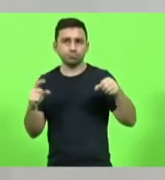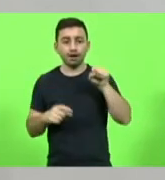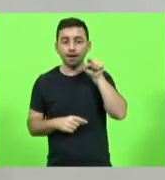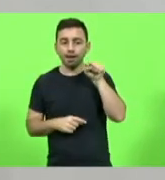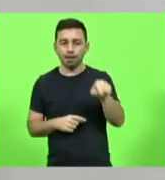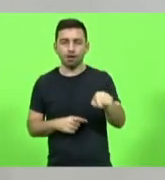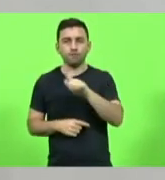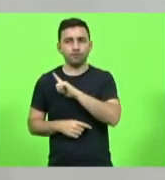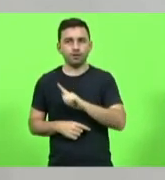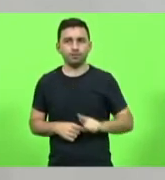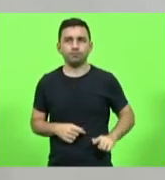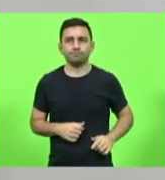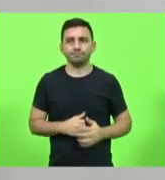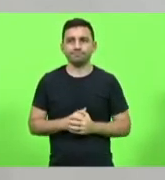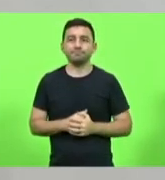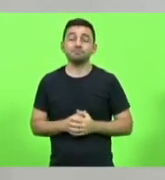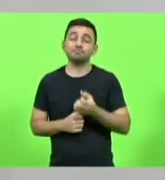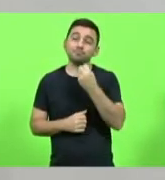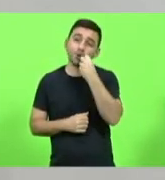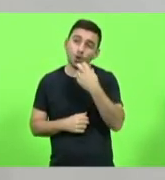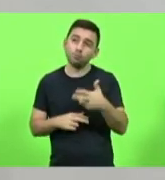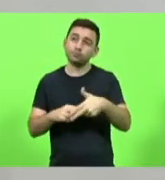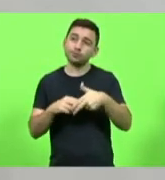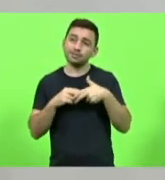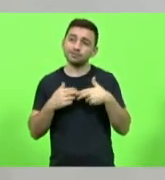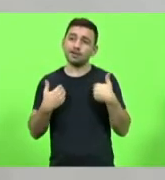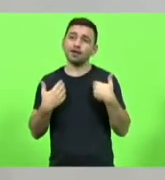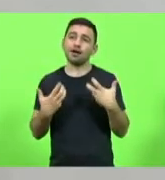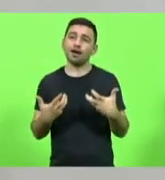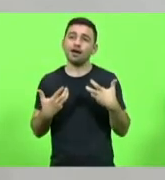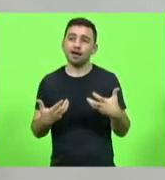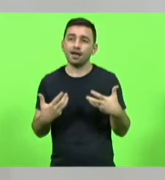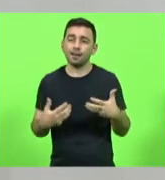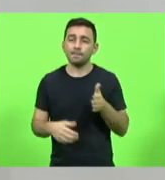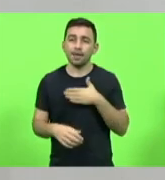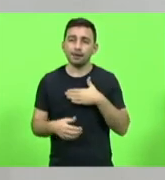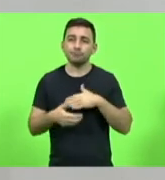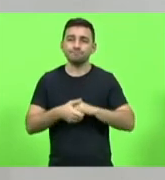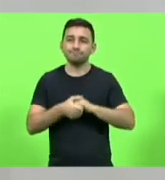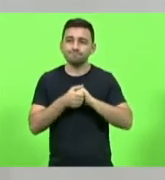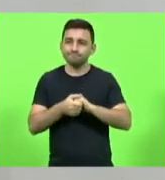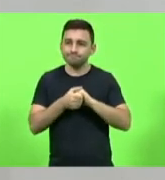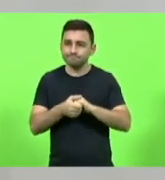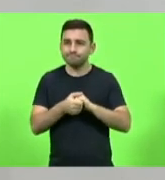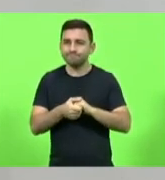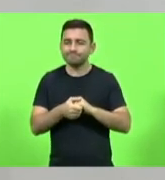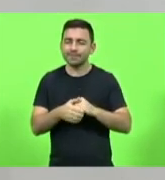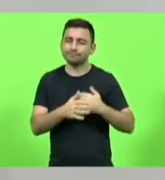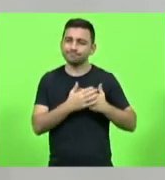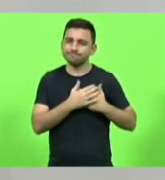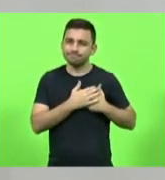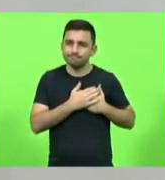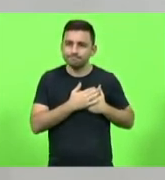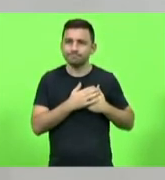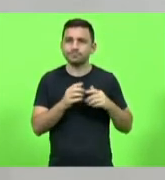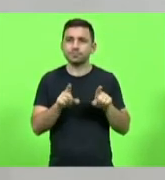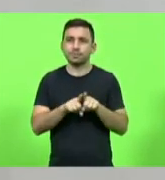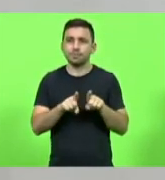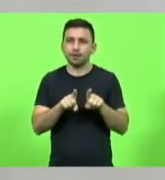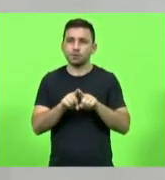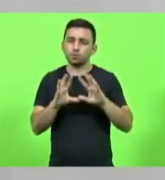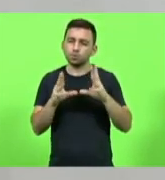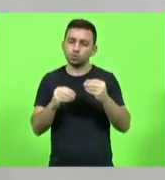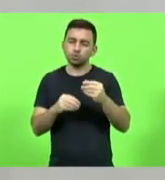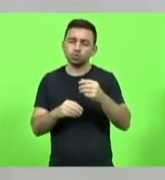meus amigos, por isso quero deixar aqui a minha saudação e a minha solidariedade aos